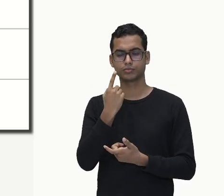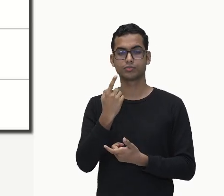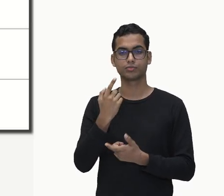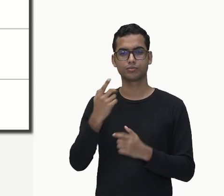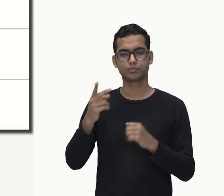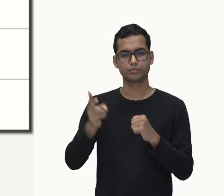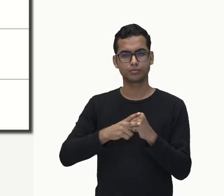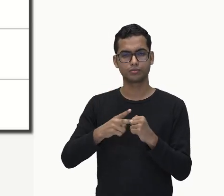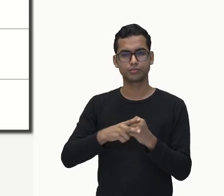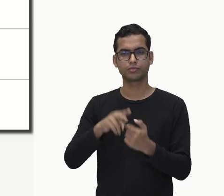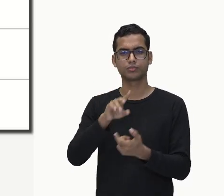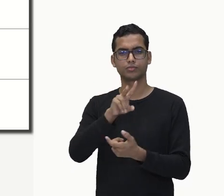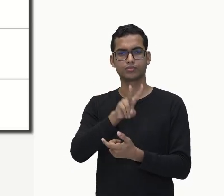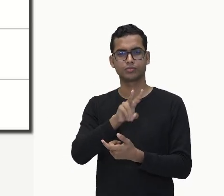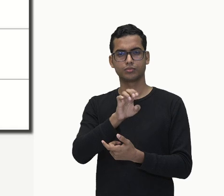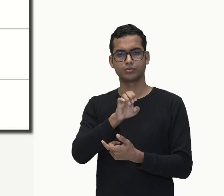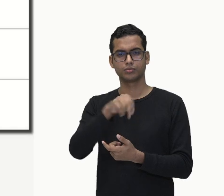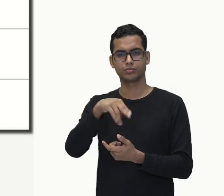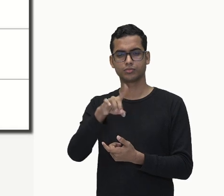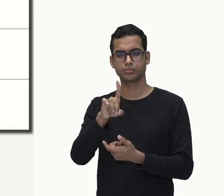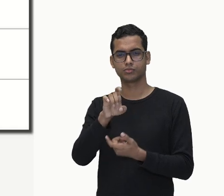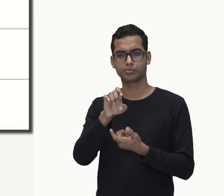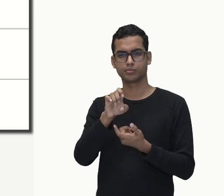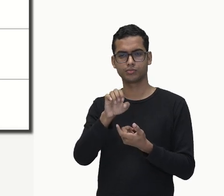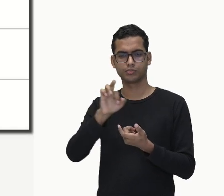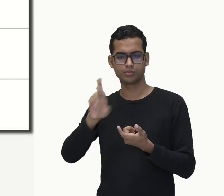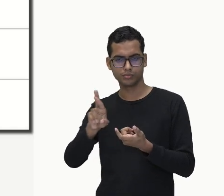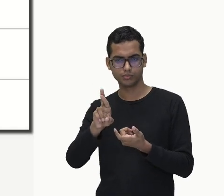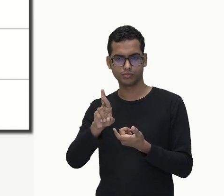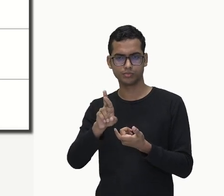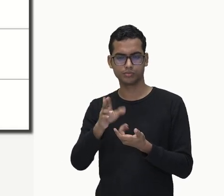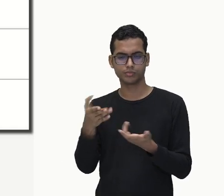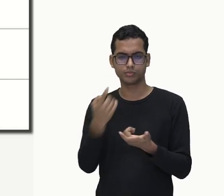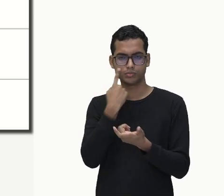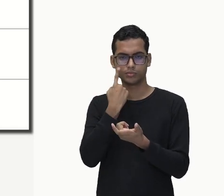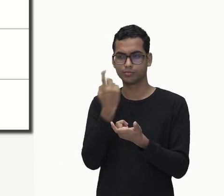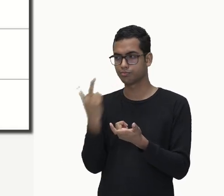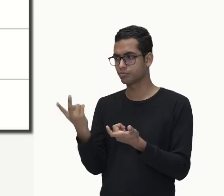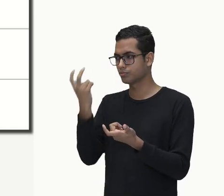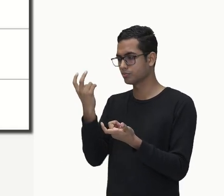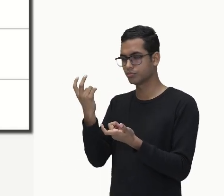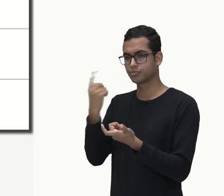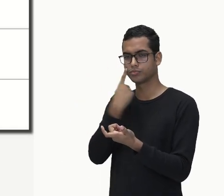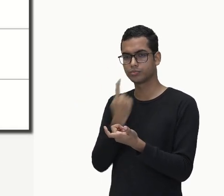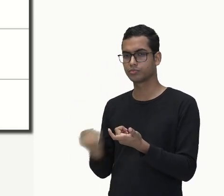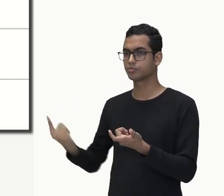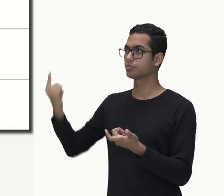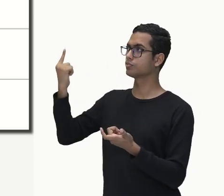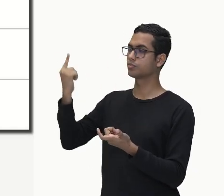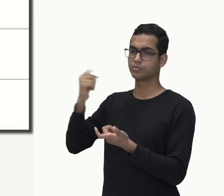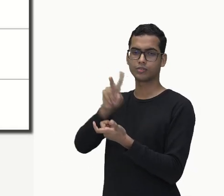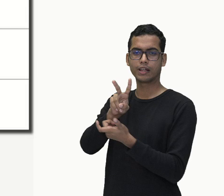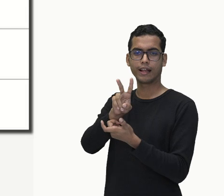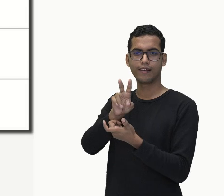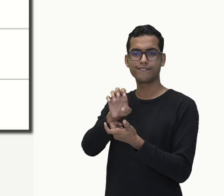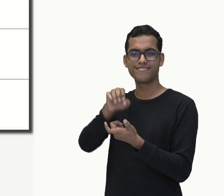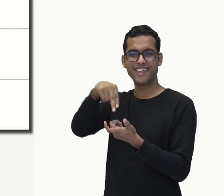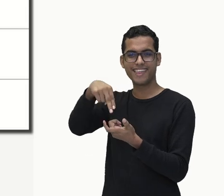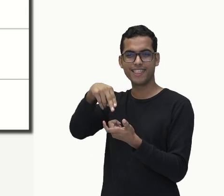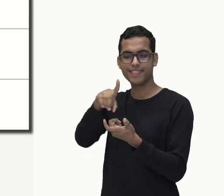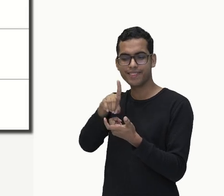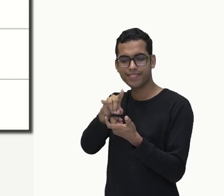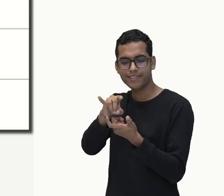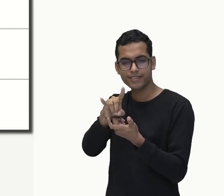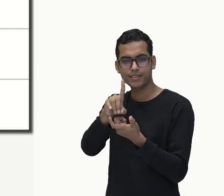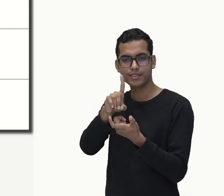vender. Yo, a raiz do verbo e depois a desinência. Yo vendia. Esse é